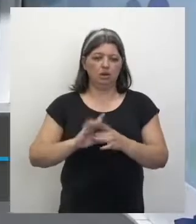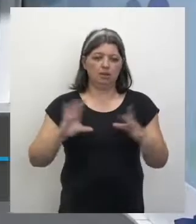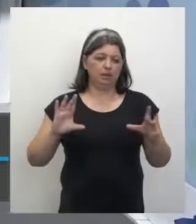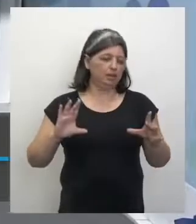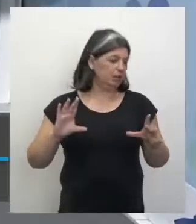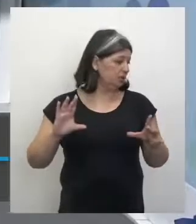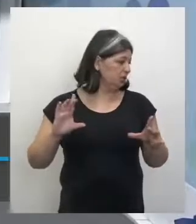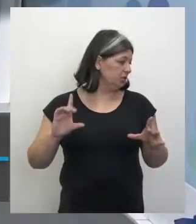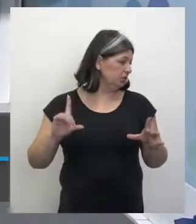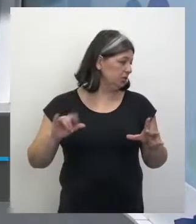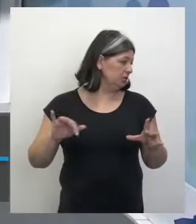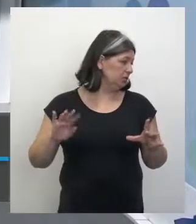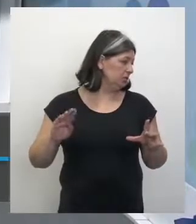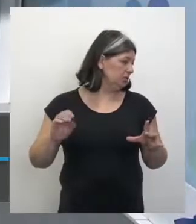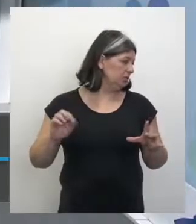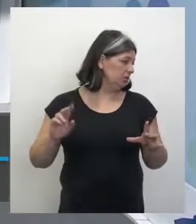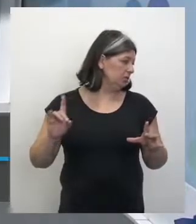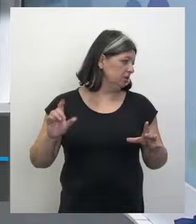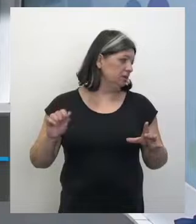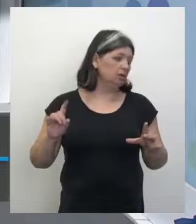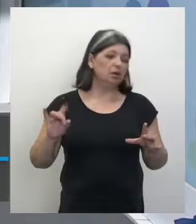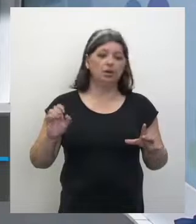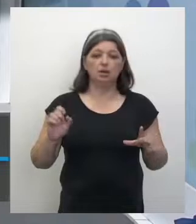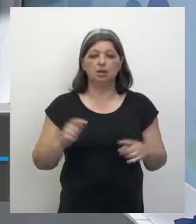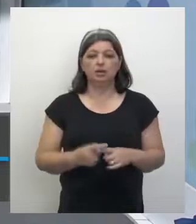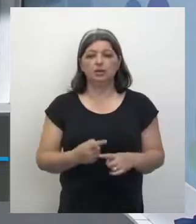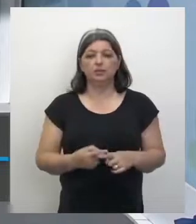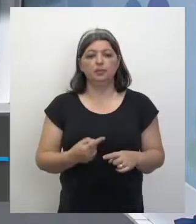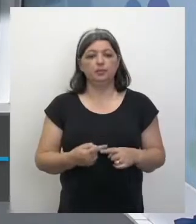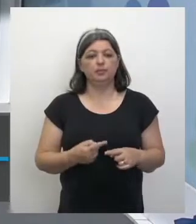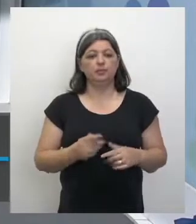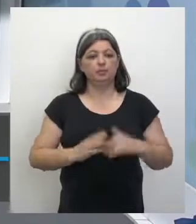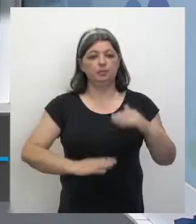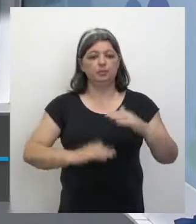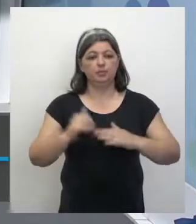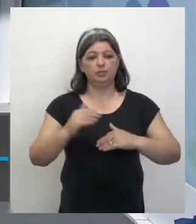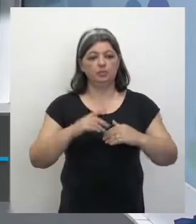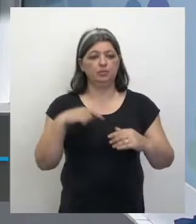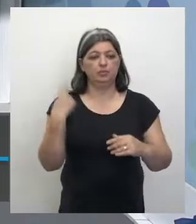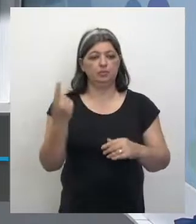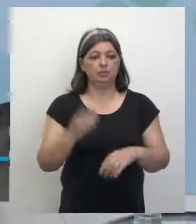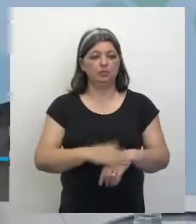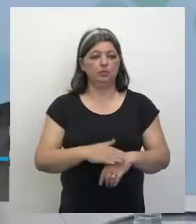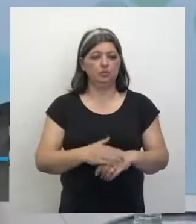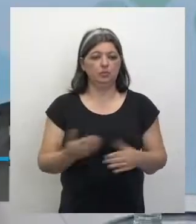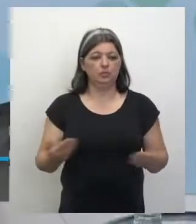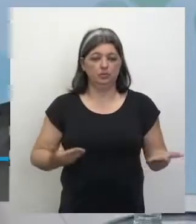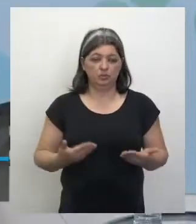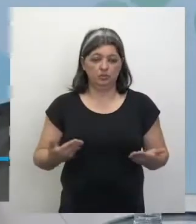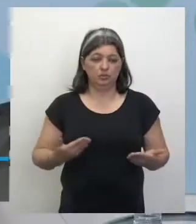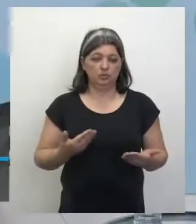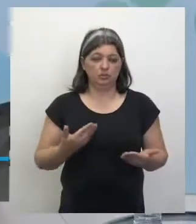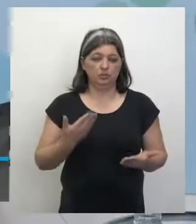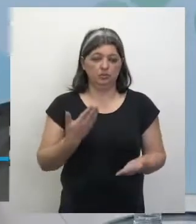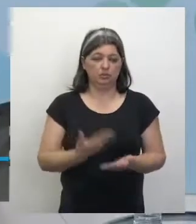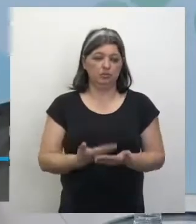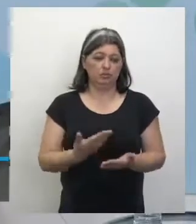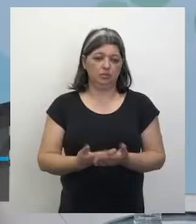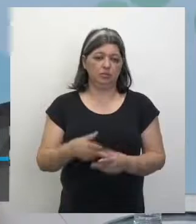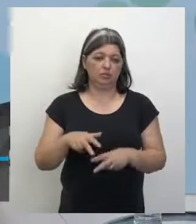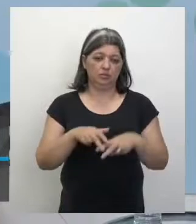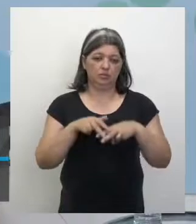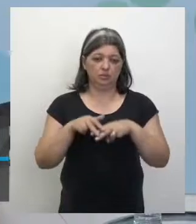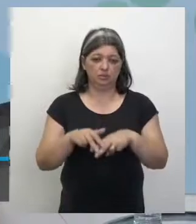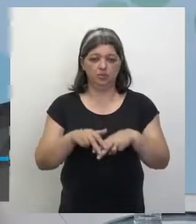Eu acho que é importante fazer uma parte aqui, né? Porque essa habilidade que nós estamos fazendo, hoje é uma aula de revisão, né?